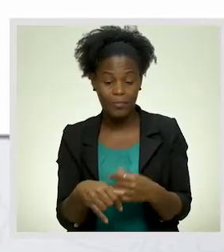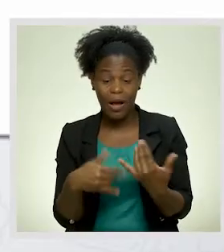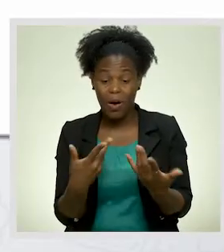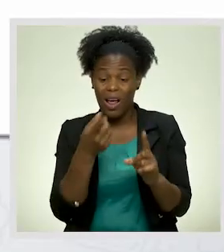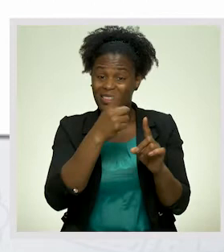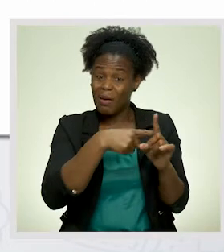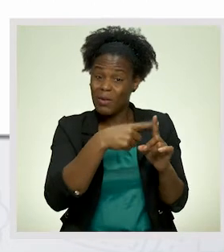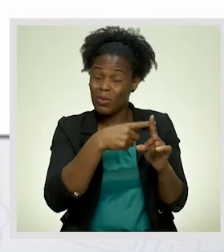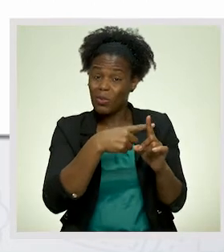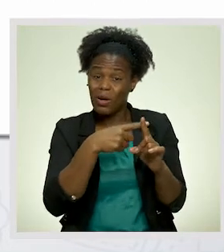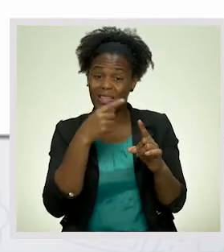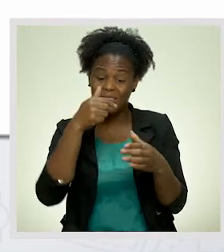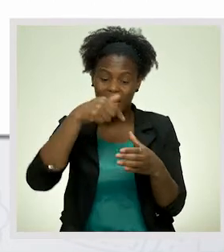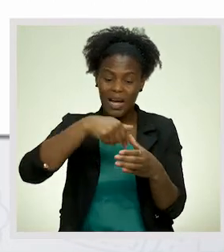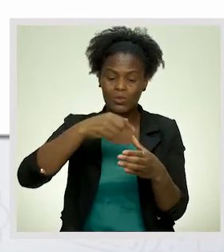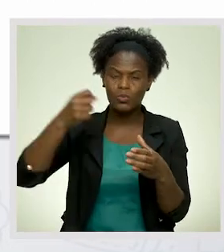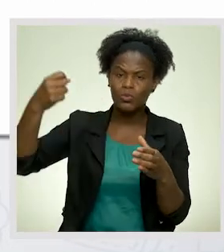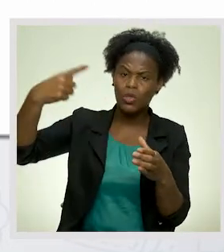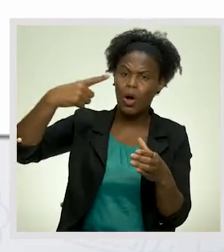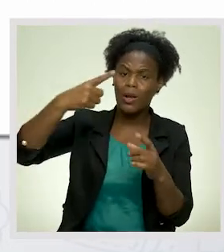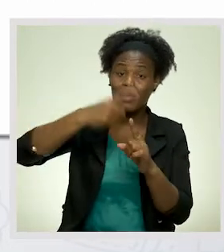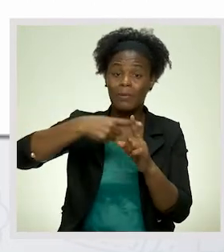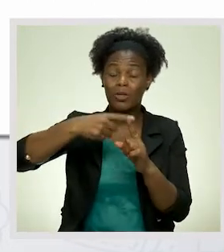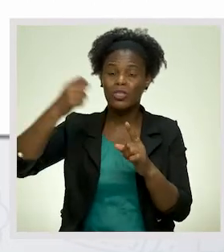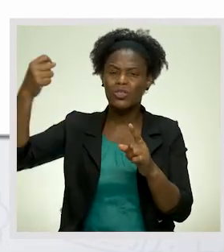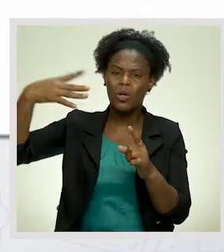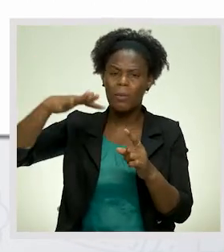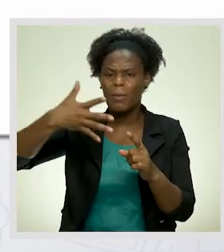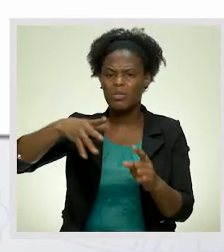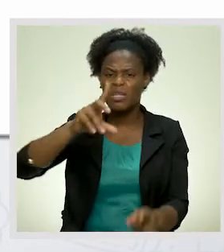temperatura superficial do Sol é da ordem dos